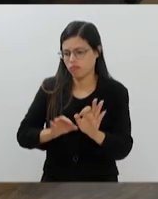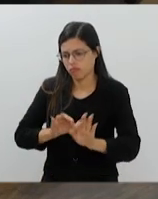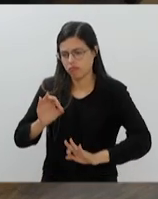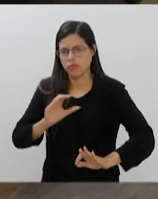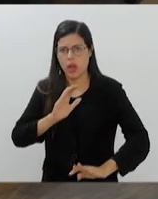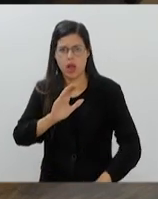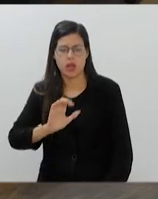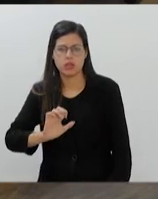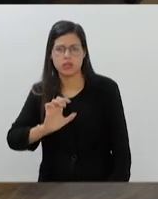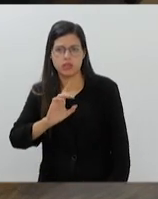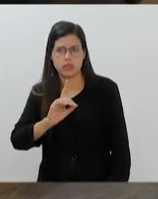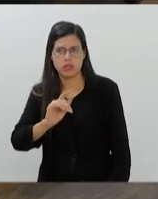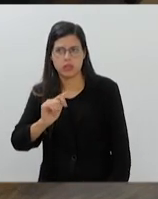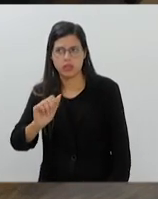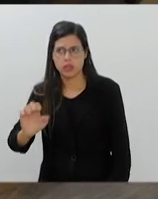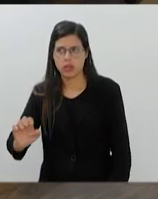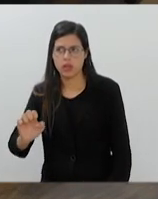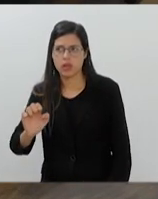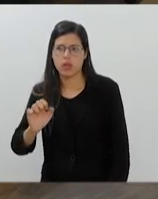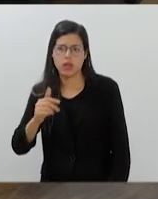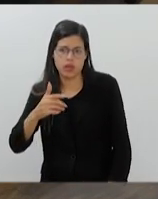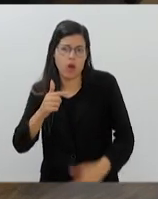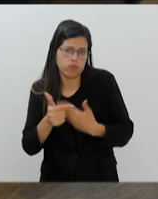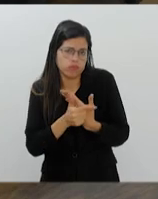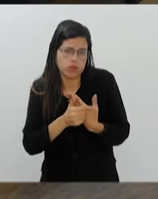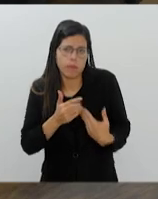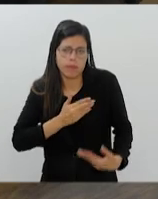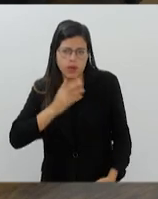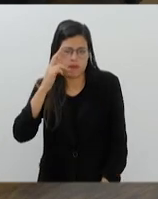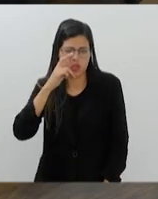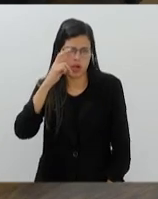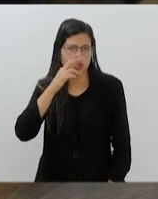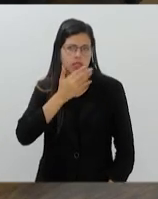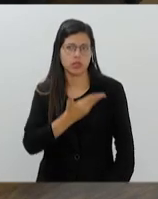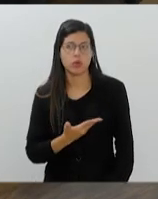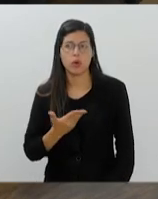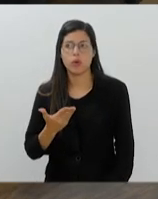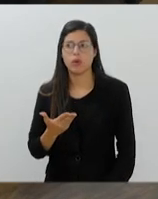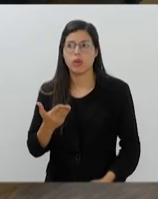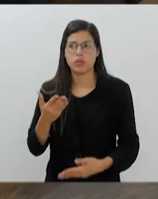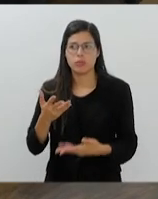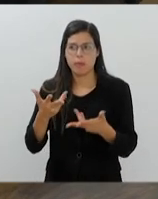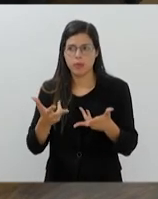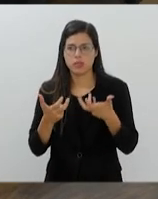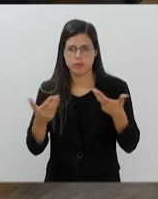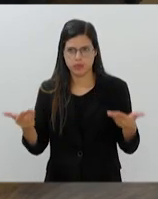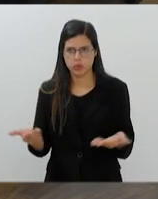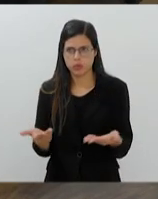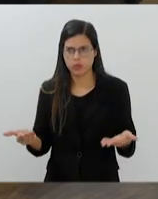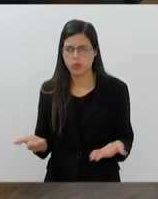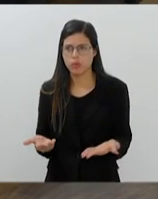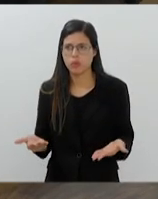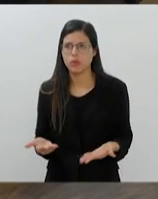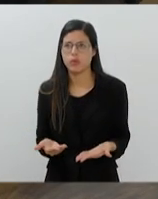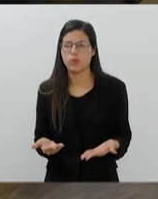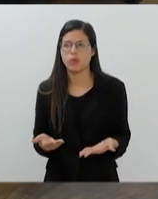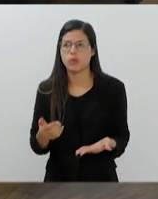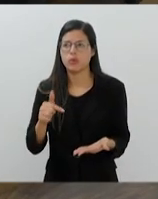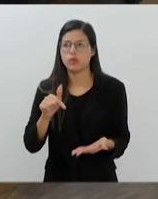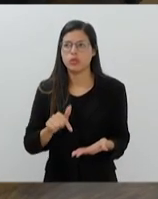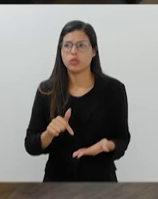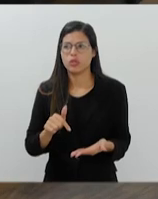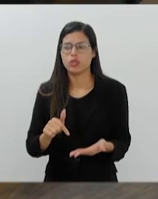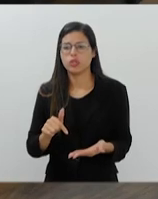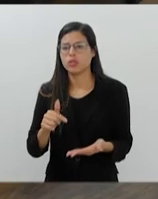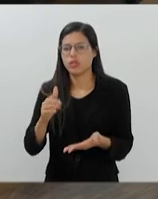minha como fiscalizador das ações da comunicação da cedai o que a gente ouviu aqui hoje foi um tapa na da população tanto dinheiro